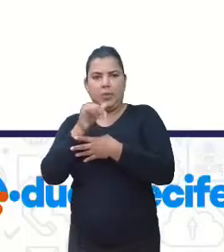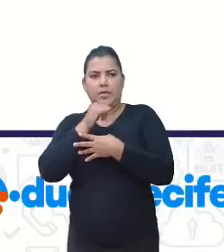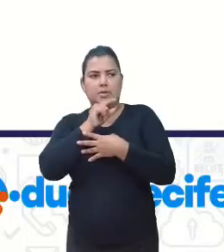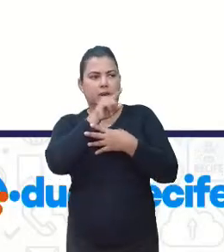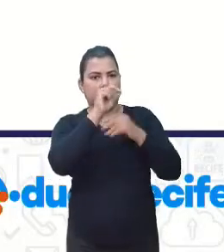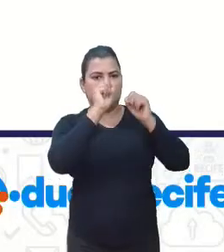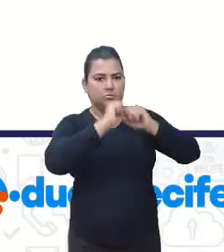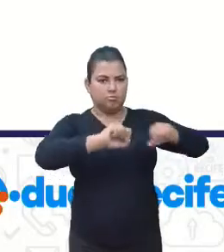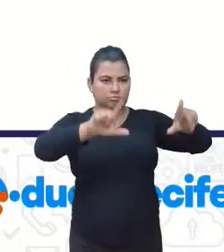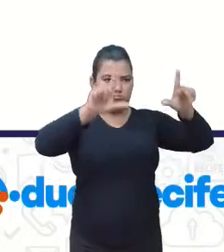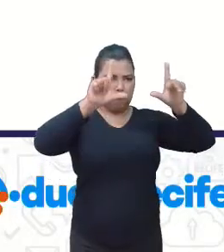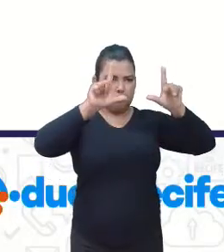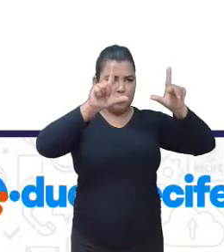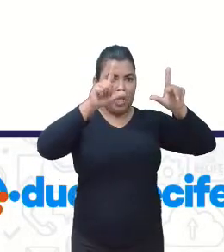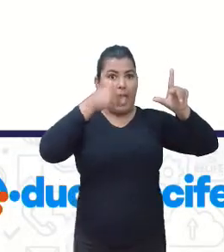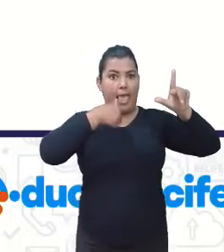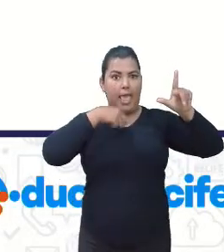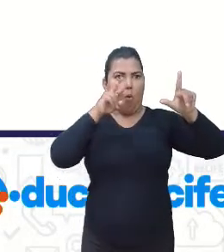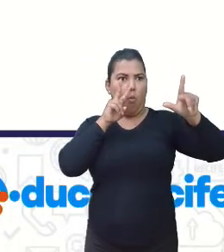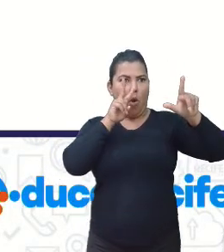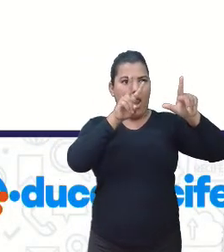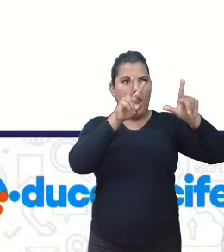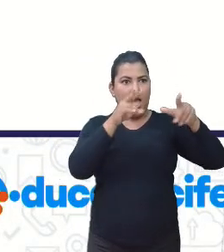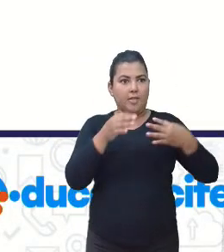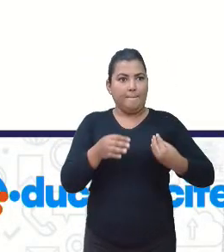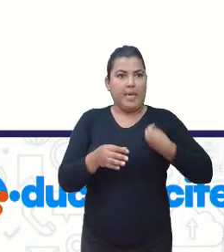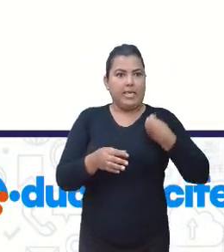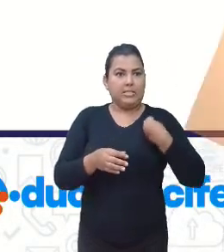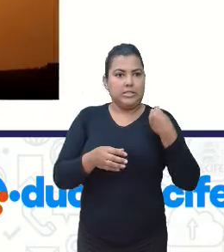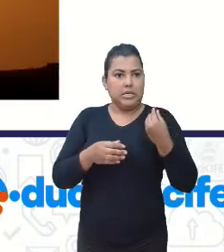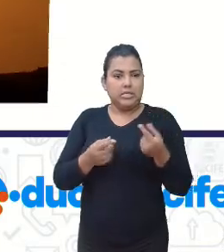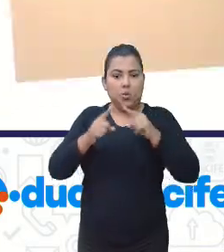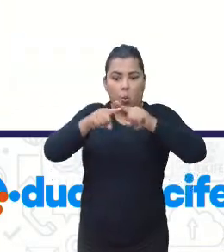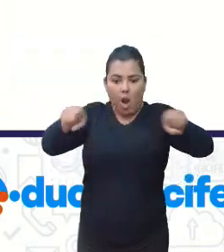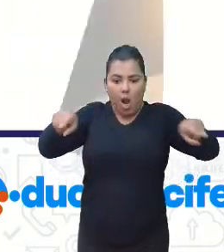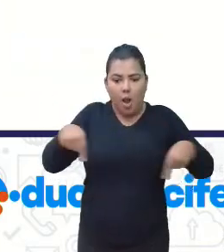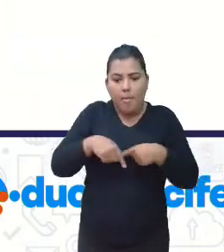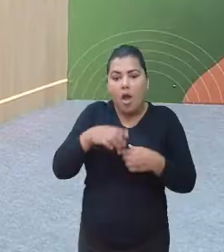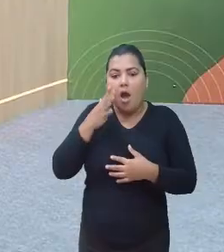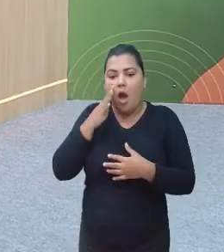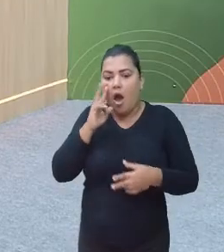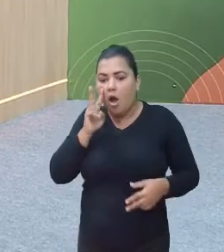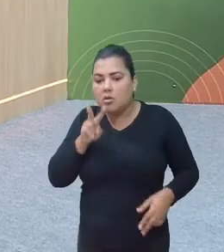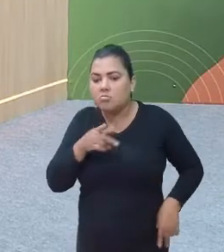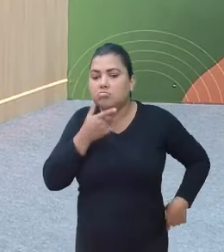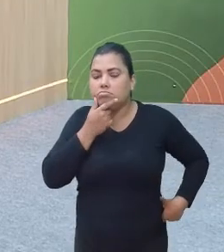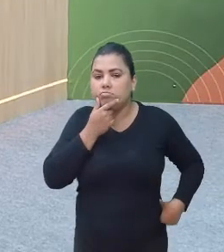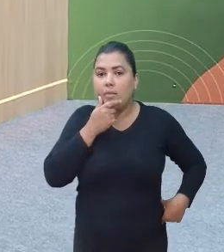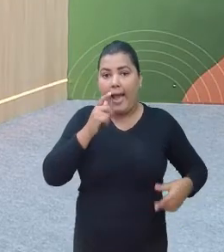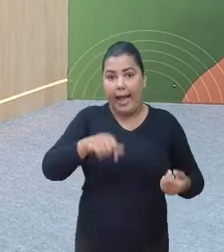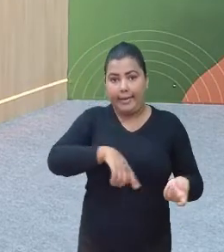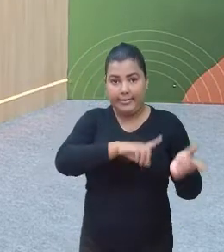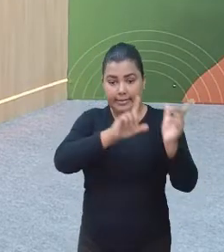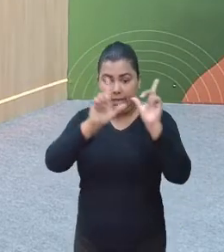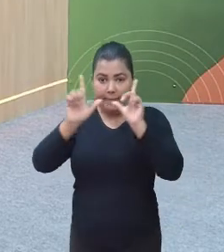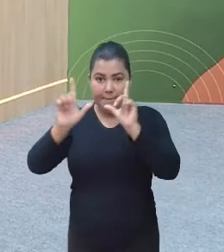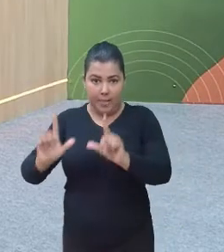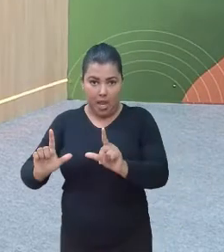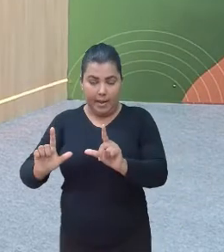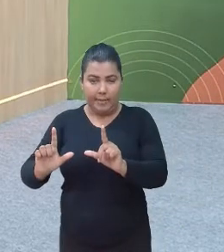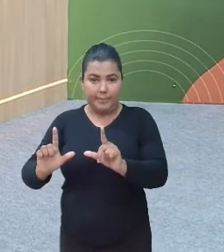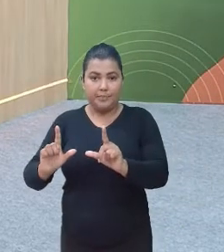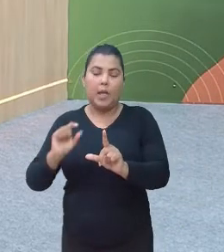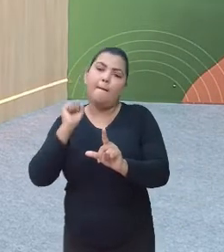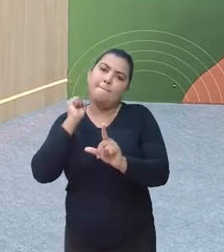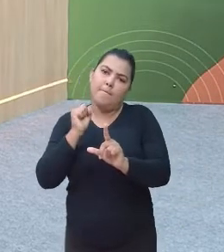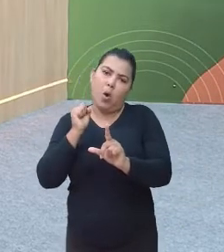que seja você ou eu realmente vendo aquele jogo de futebol. Se a gente pega a imagem, a segunda, que é no computador, numa